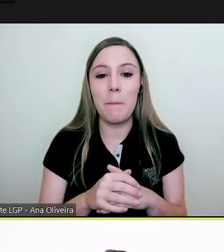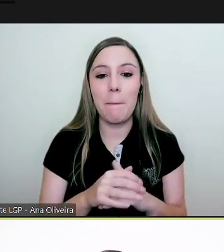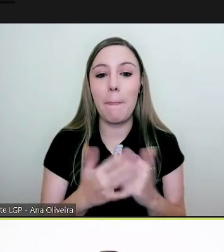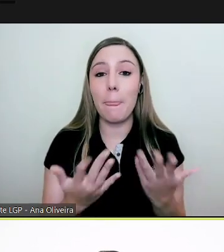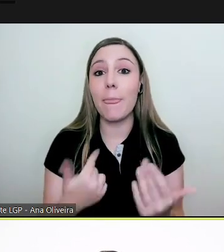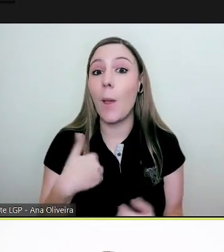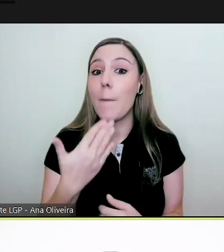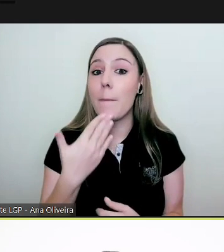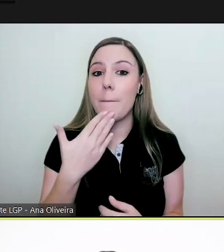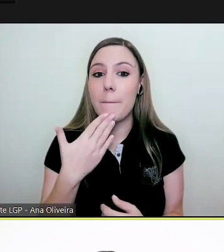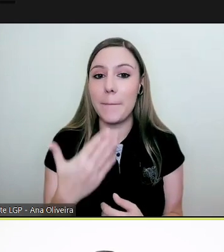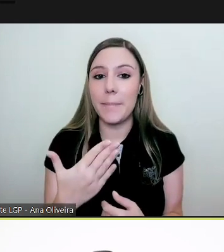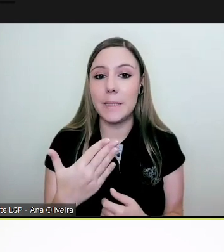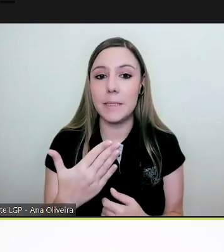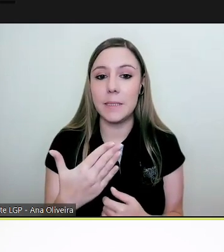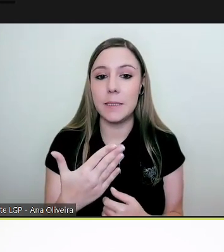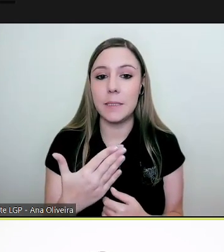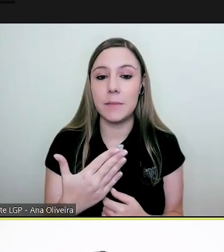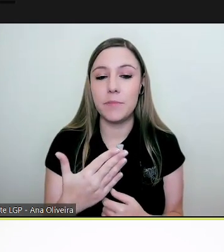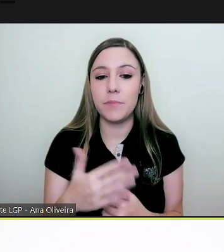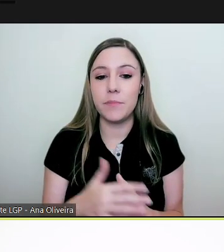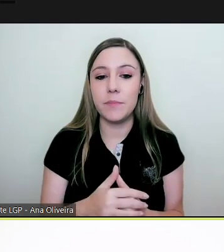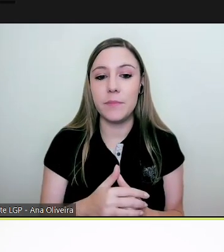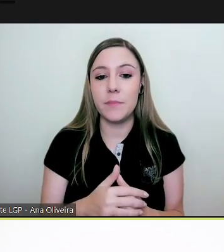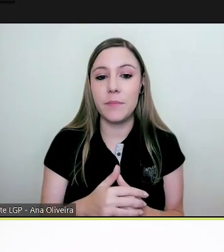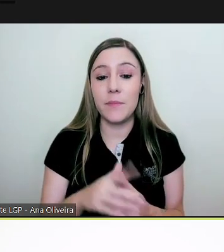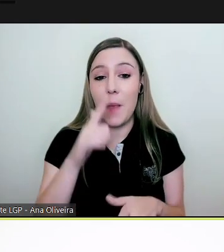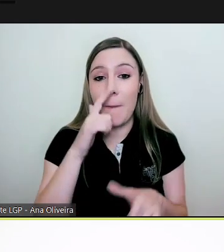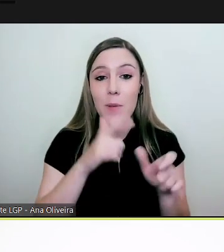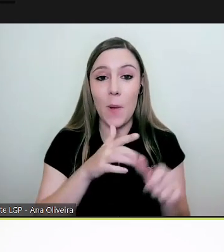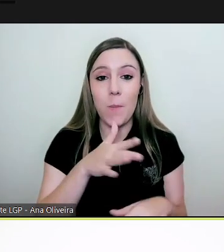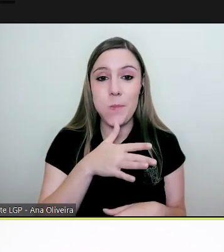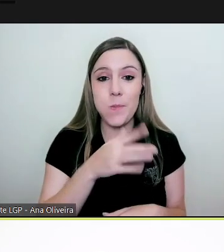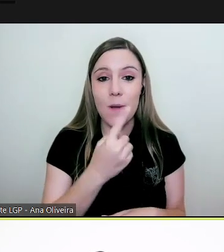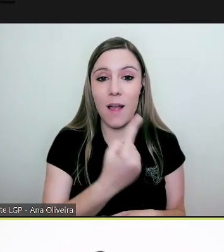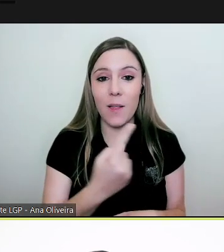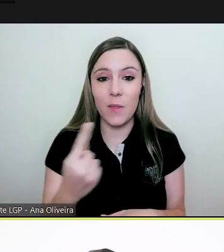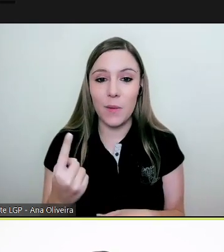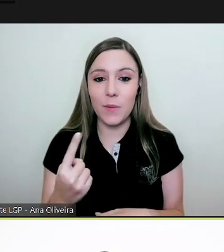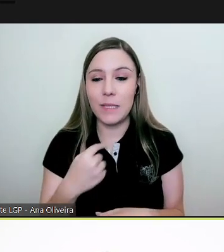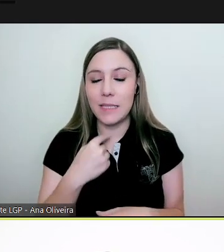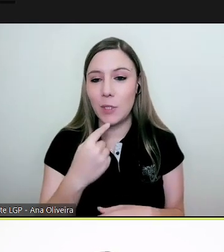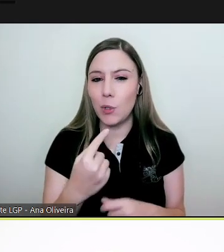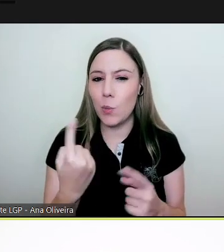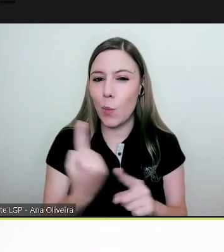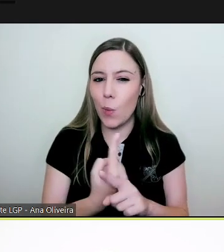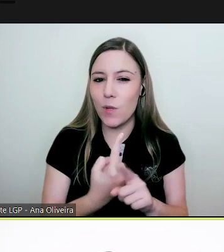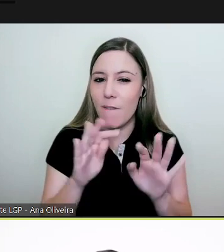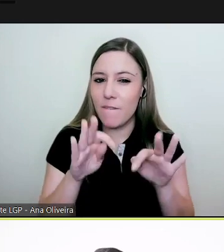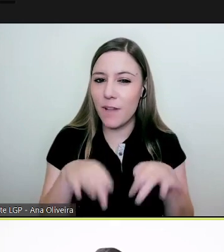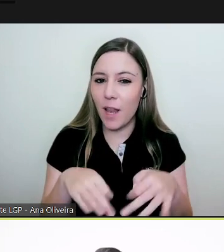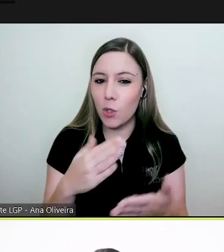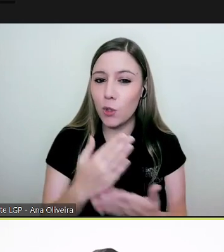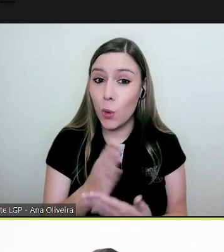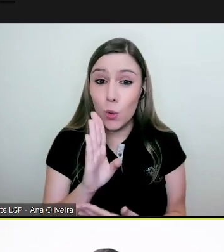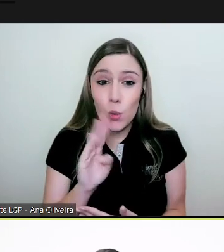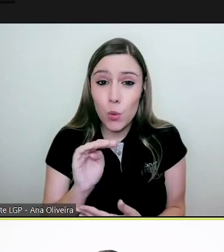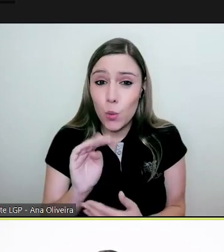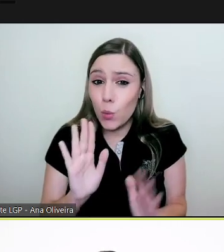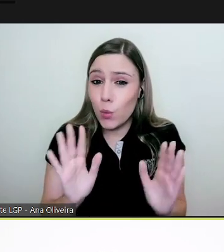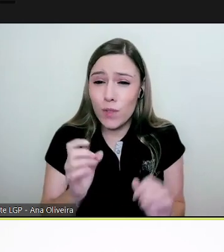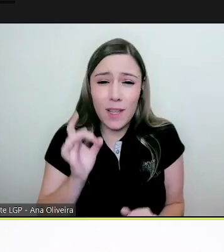vou pedir para cada um dos nossos ilustradores que me faça um apontamento final, apenas de uns segundos